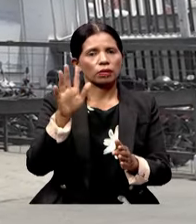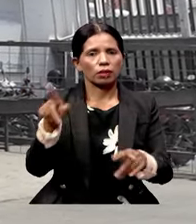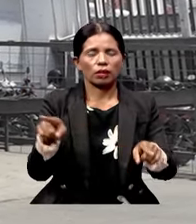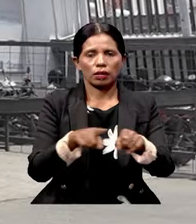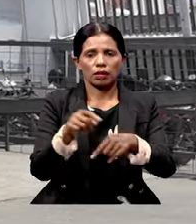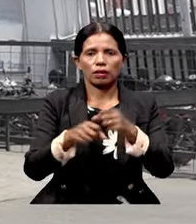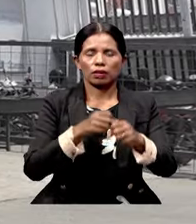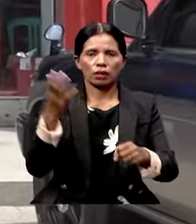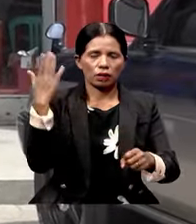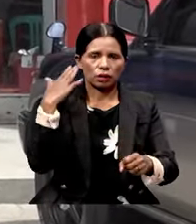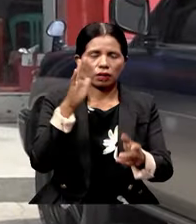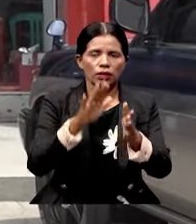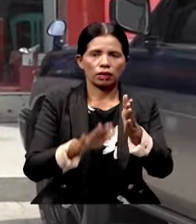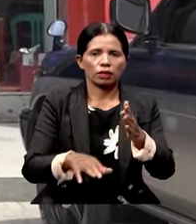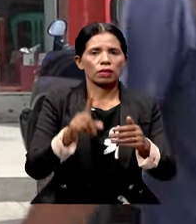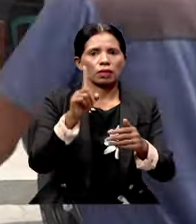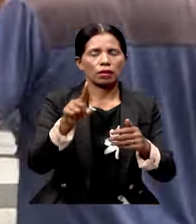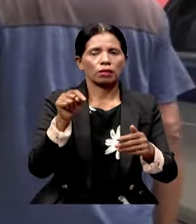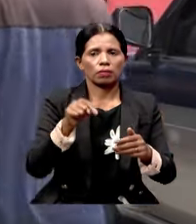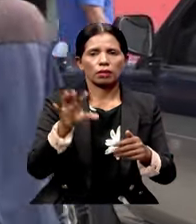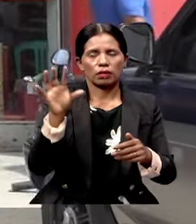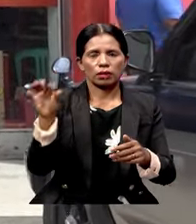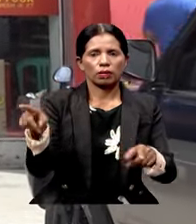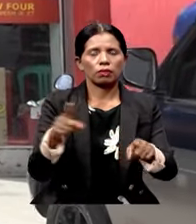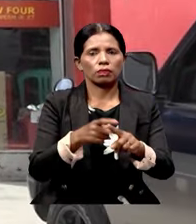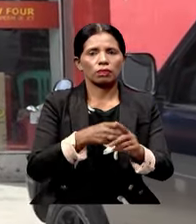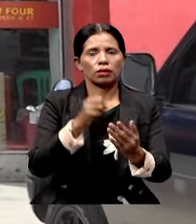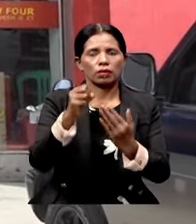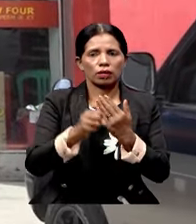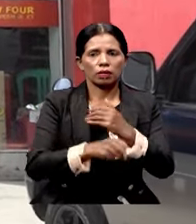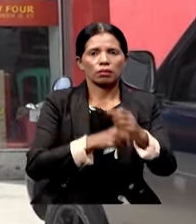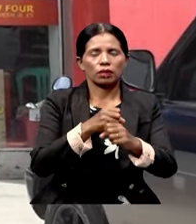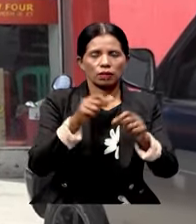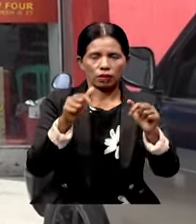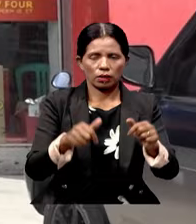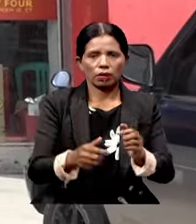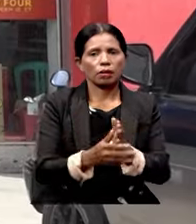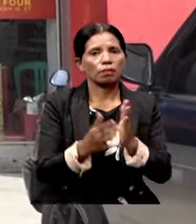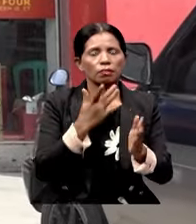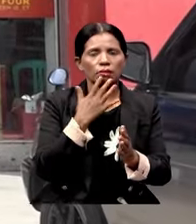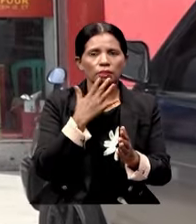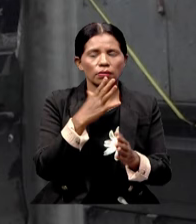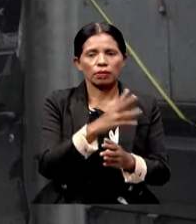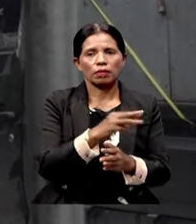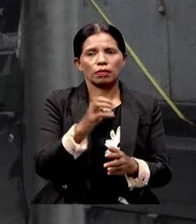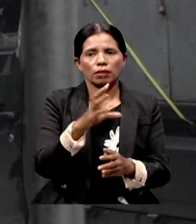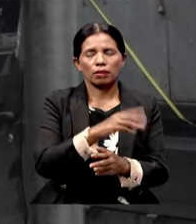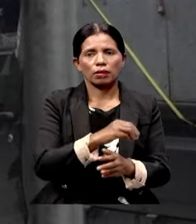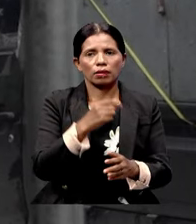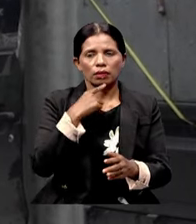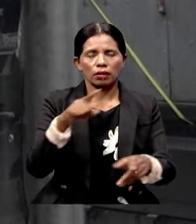tinang kotuk no tun ida ponto sia compara ho fulan setembro tinang ne. Masin midar, marmelada,